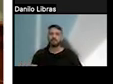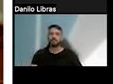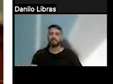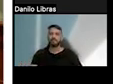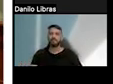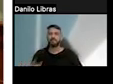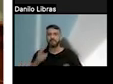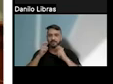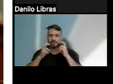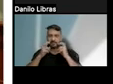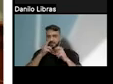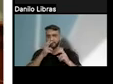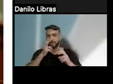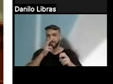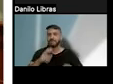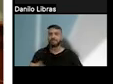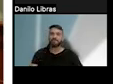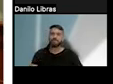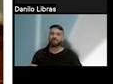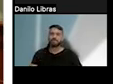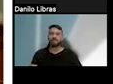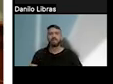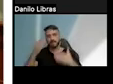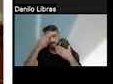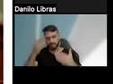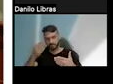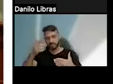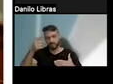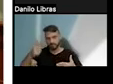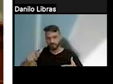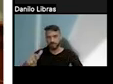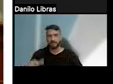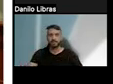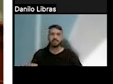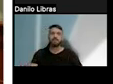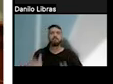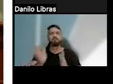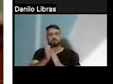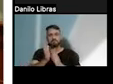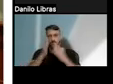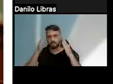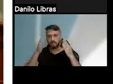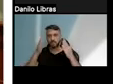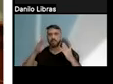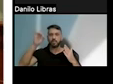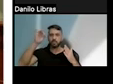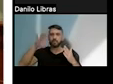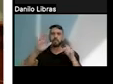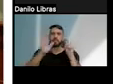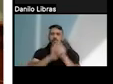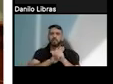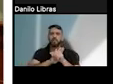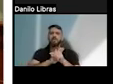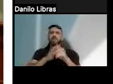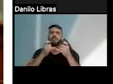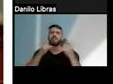meio tímido aqui. Mas queria te agradecer mais uma vez. Parabéns. E uma última pergunta. Em que linha que tu